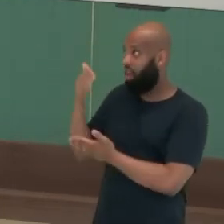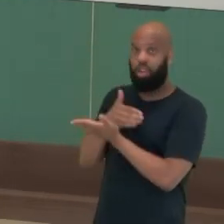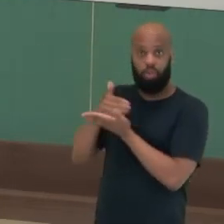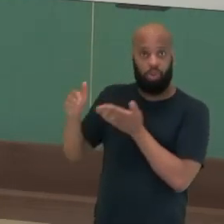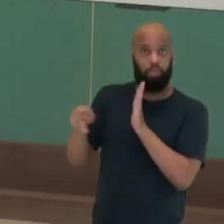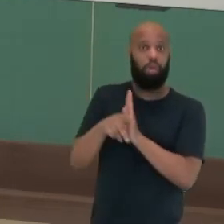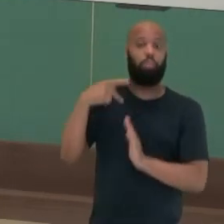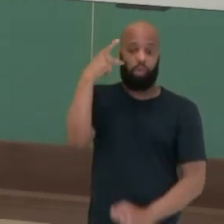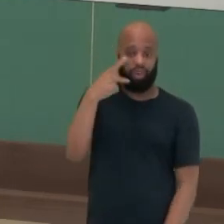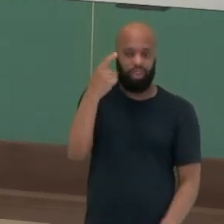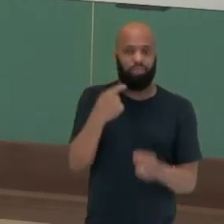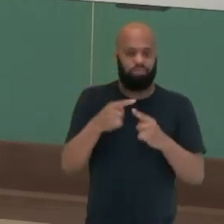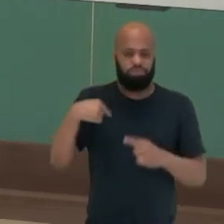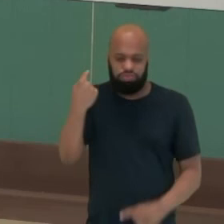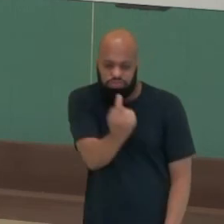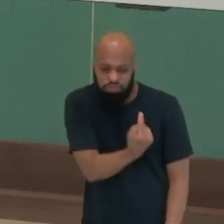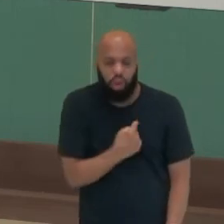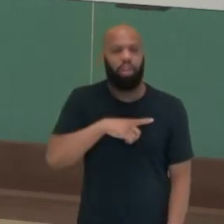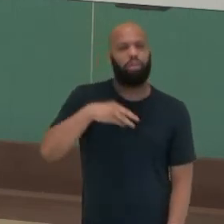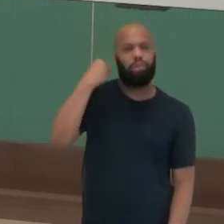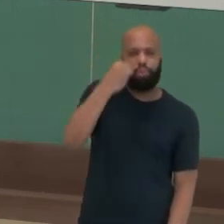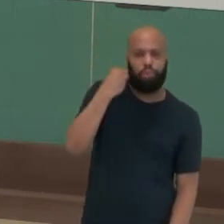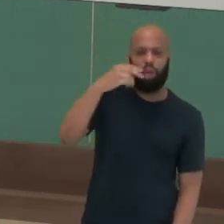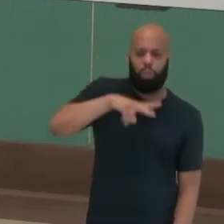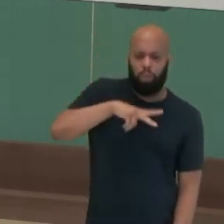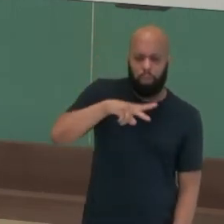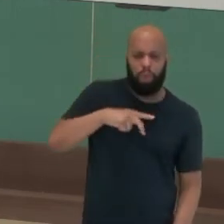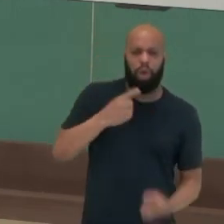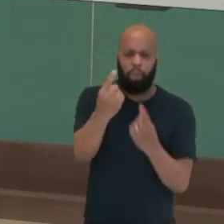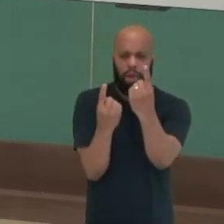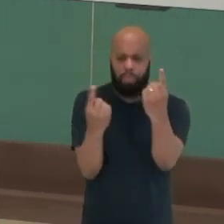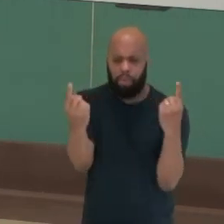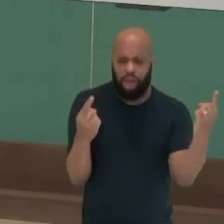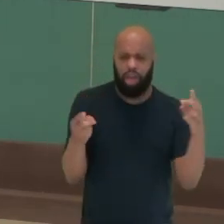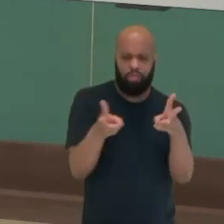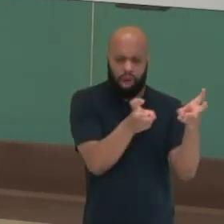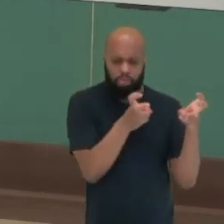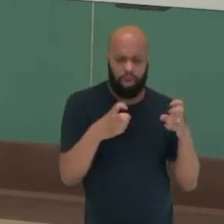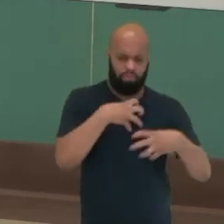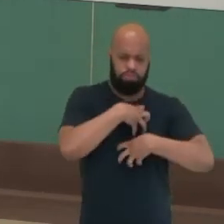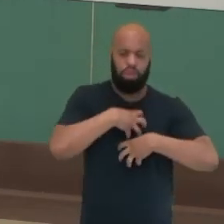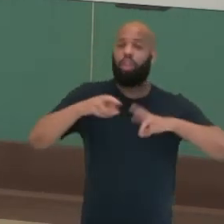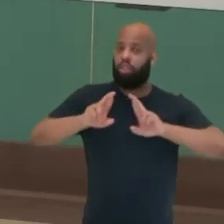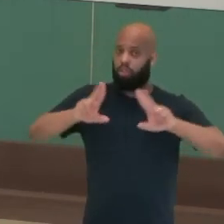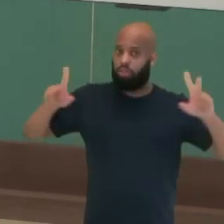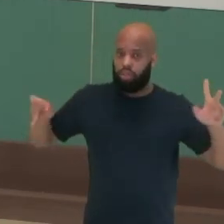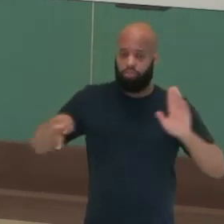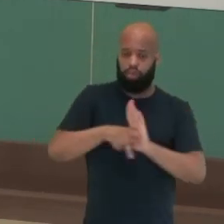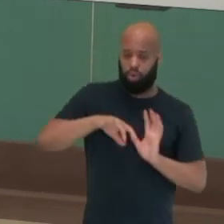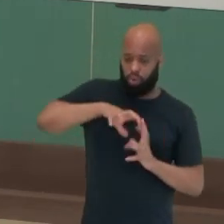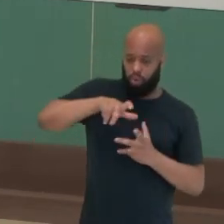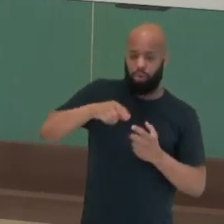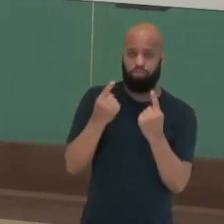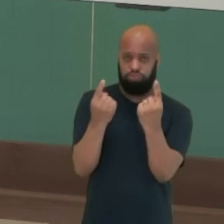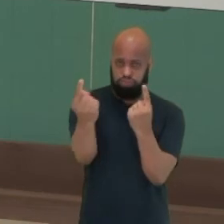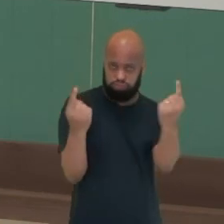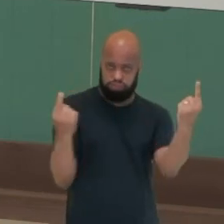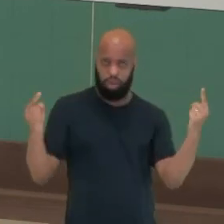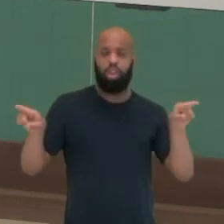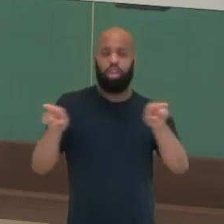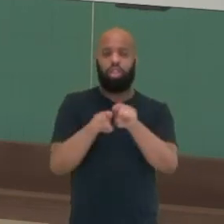temos experiências individuais, particulares, impressões sensoriais diferentes no mundo, nós